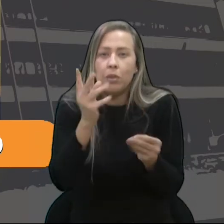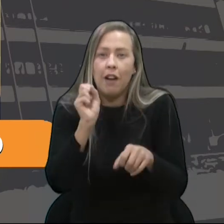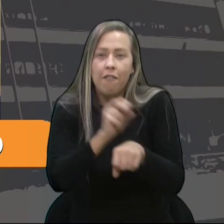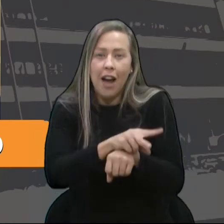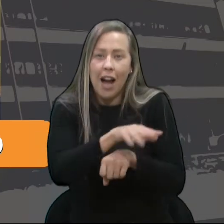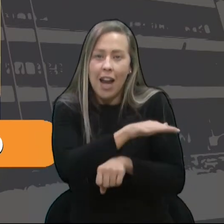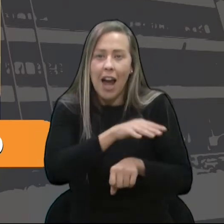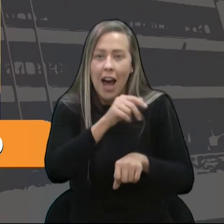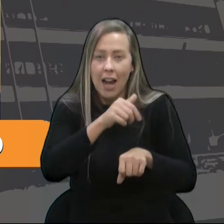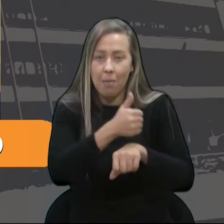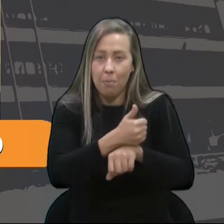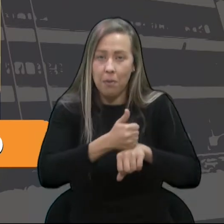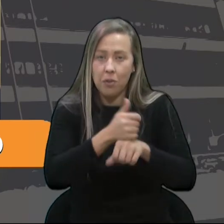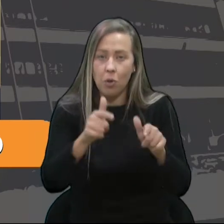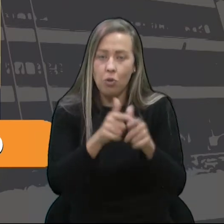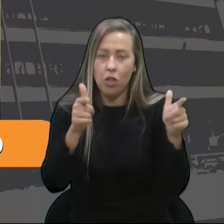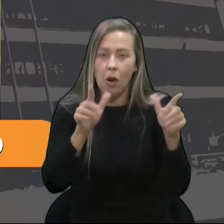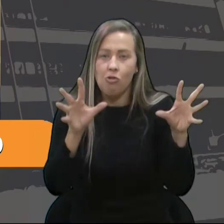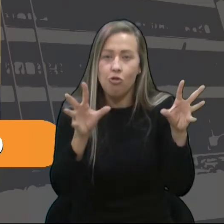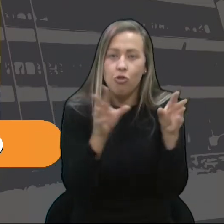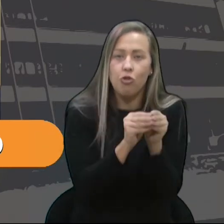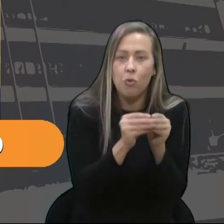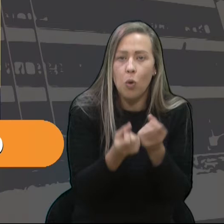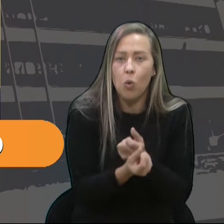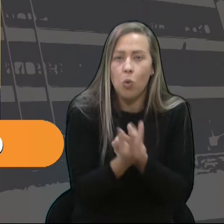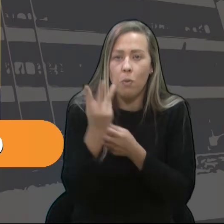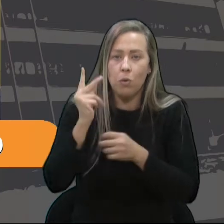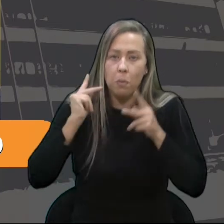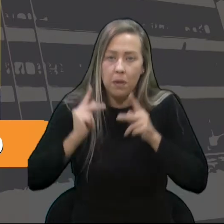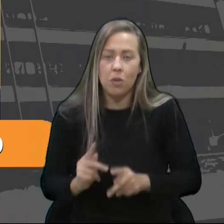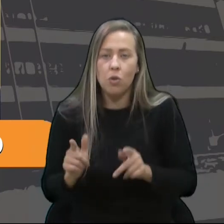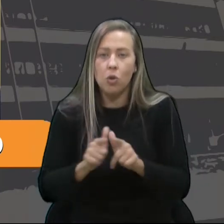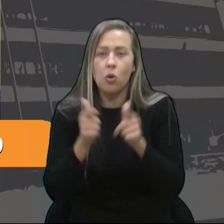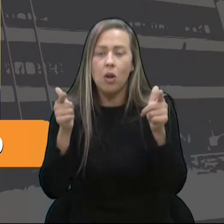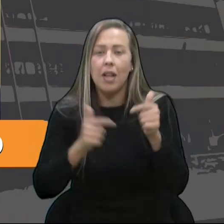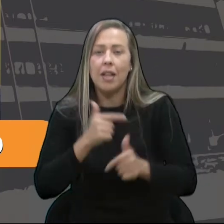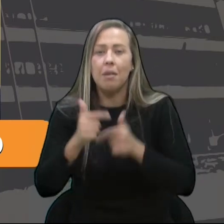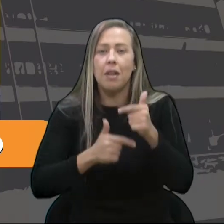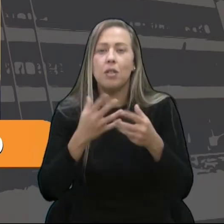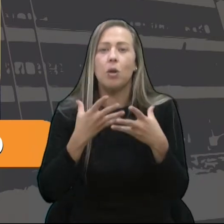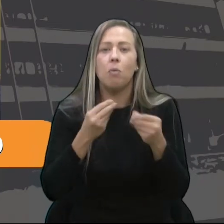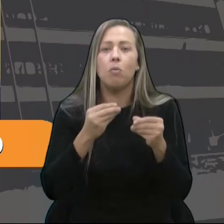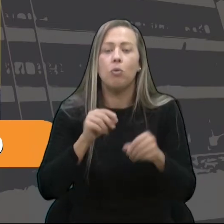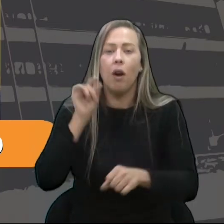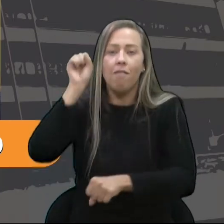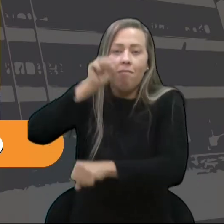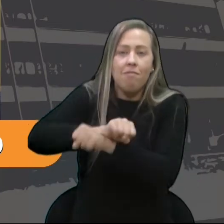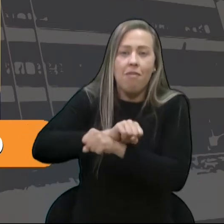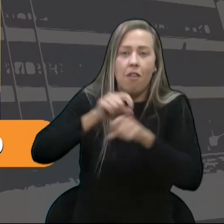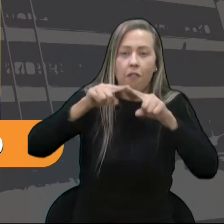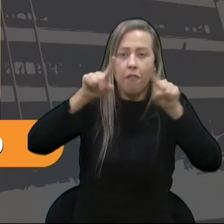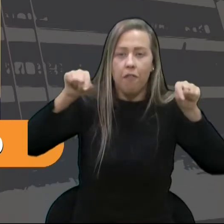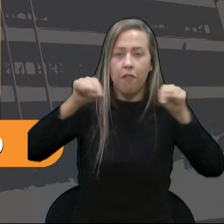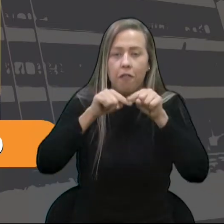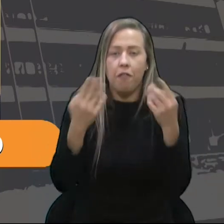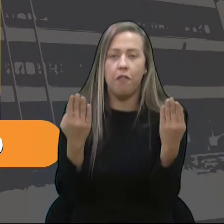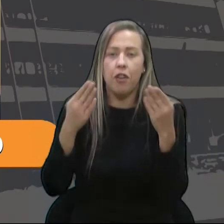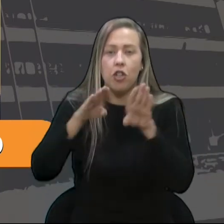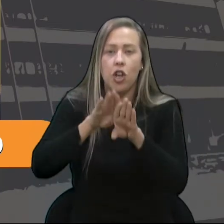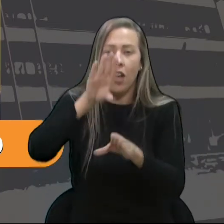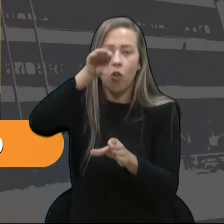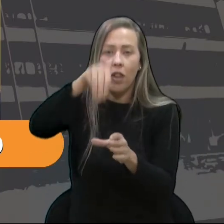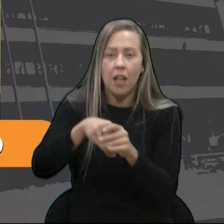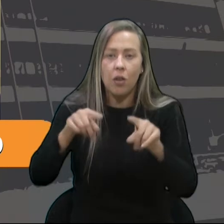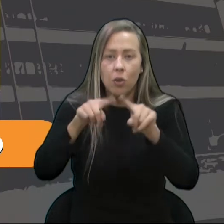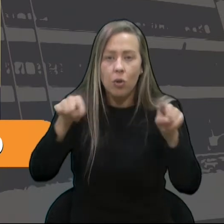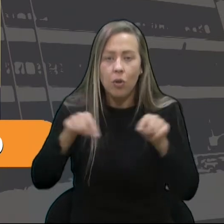setor do jornalismo, também fez com que os jornalistas trabalhassem muito no gabinete, né? Ficassem muito dentro das redações,